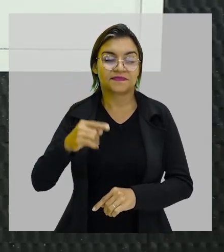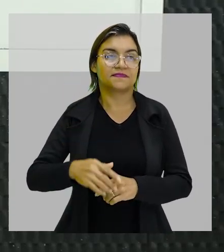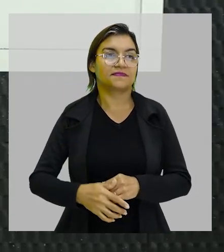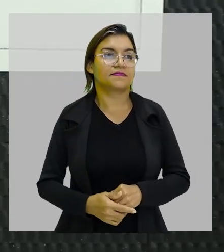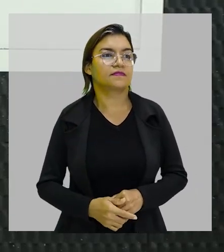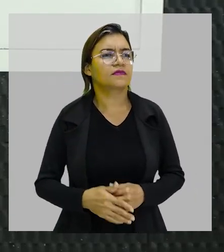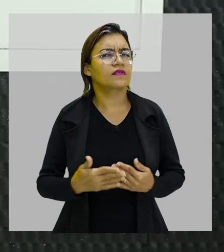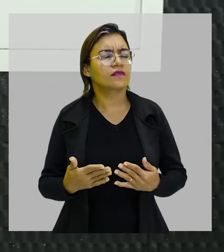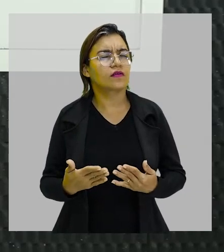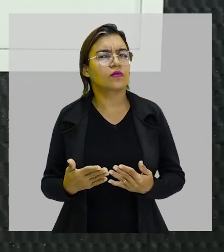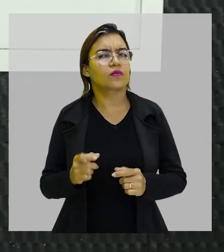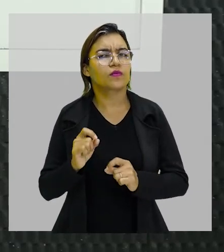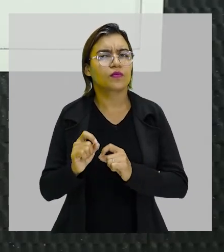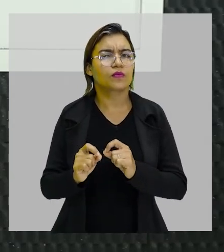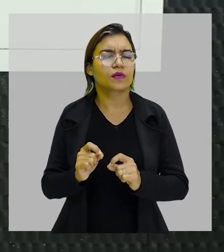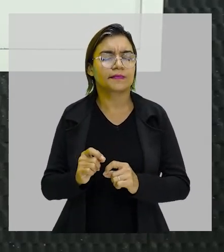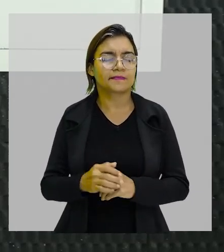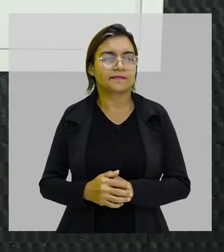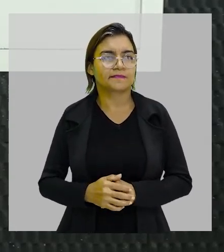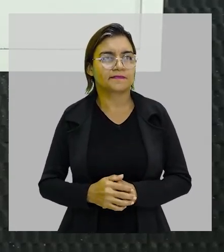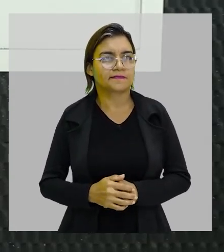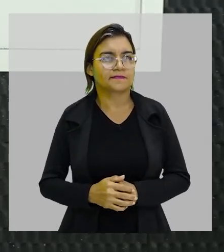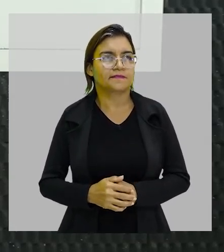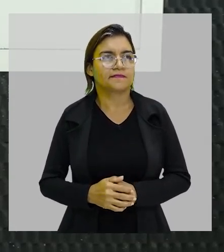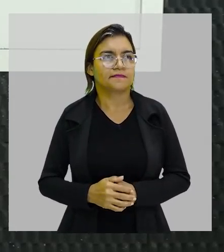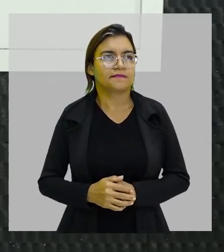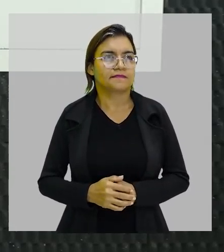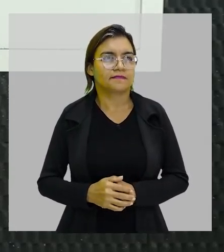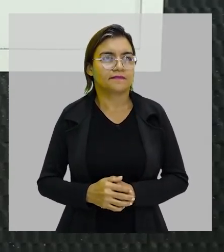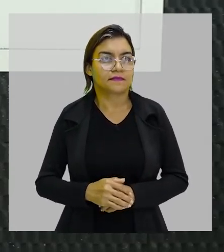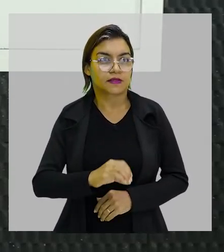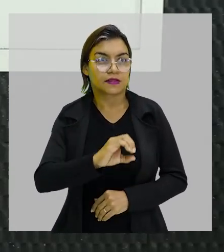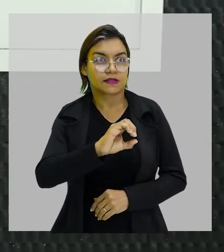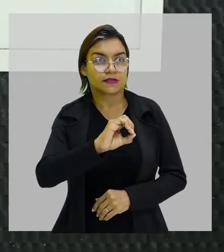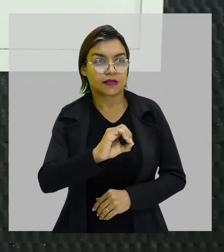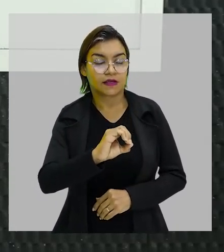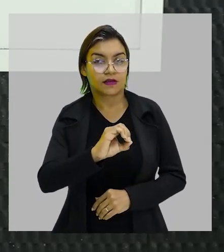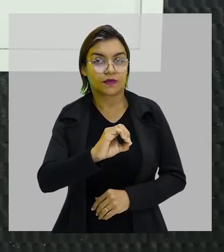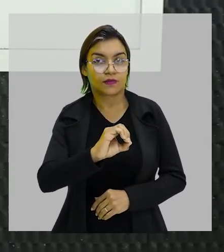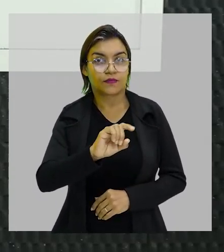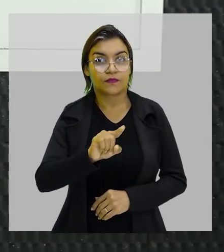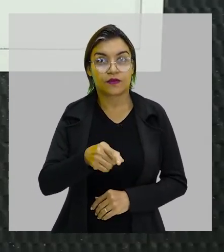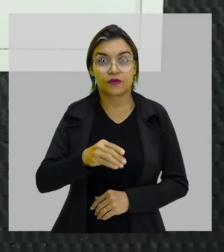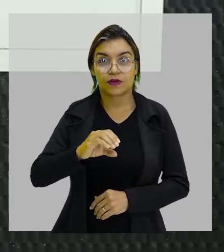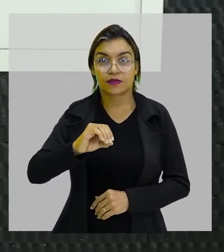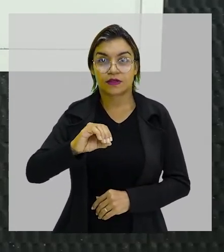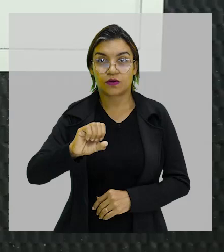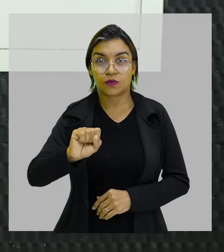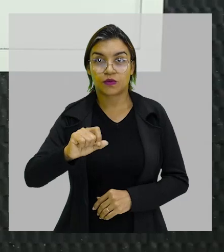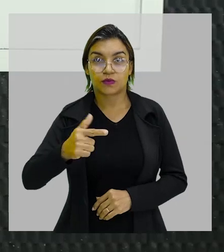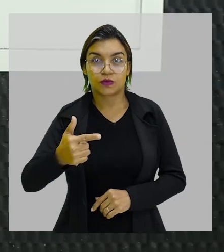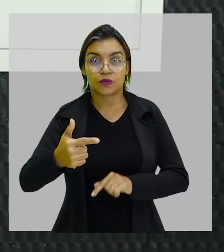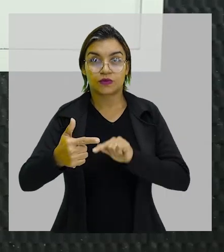Então, para facilitar a minha vida, eu vou fazer o seguinte. O 0,082, eu vou dizer que é